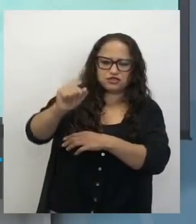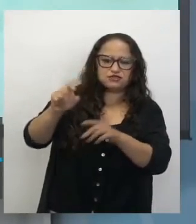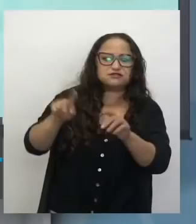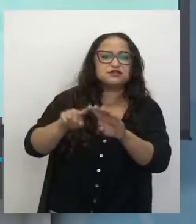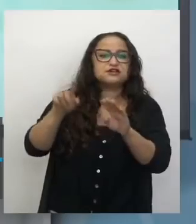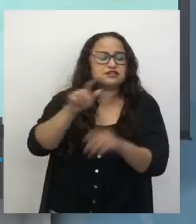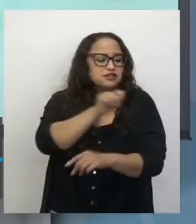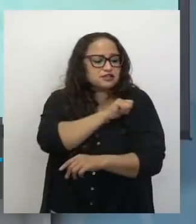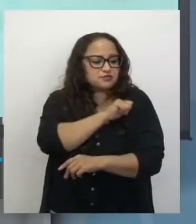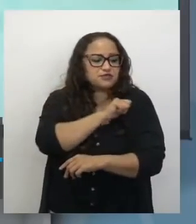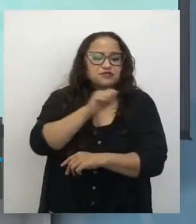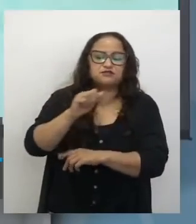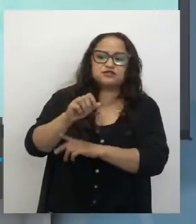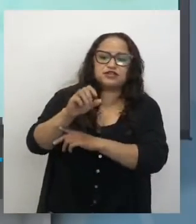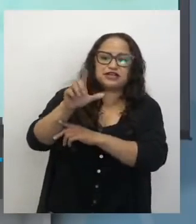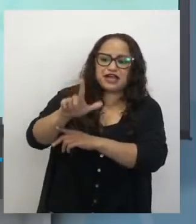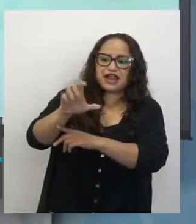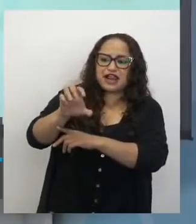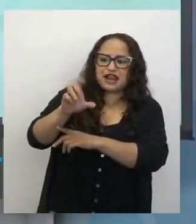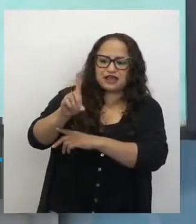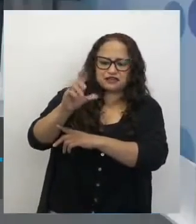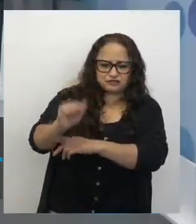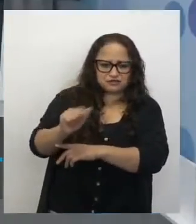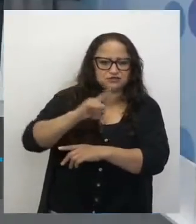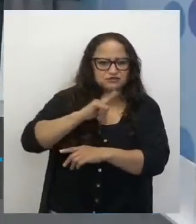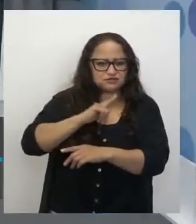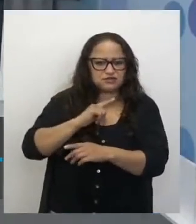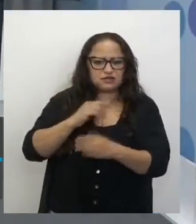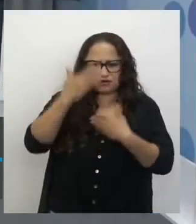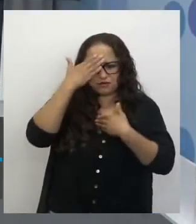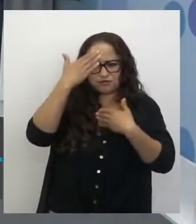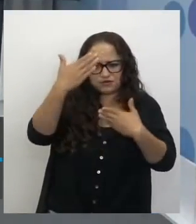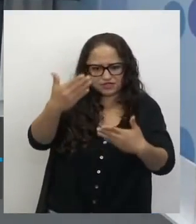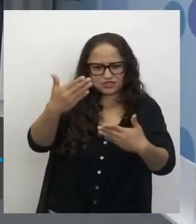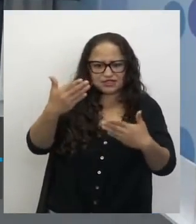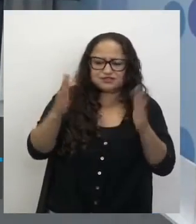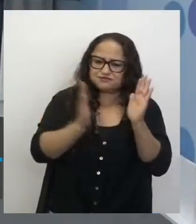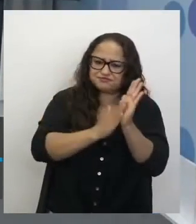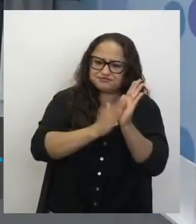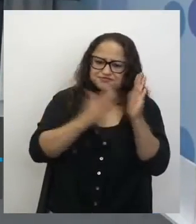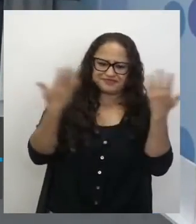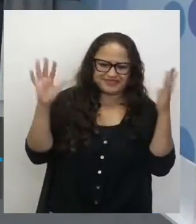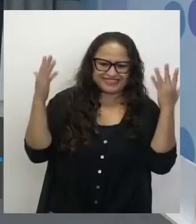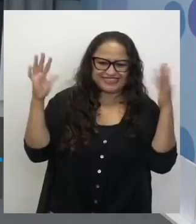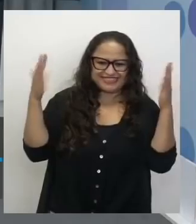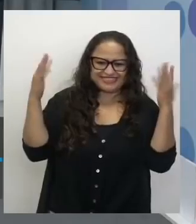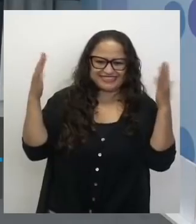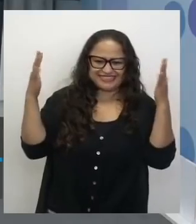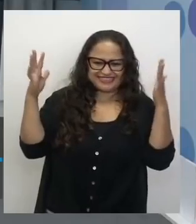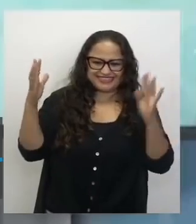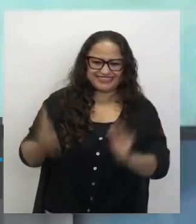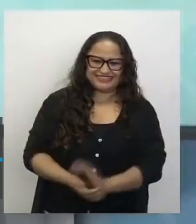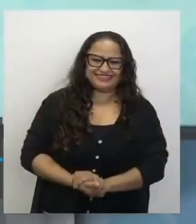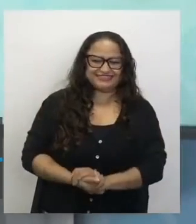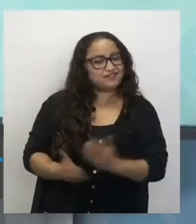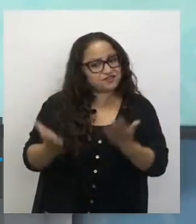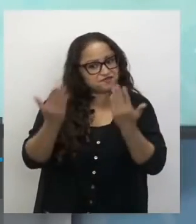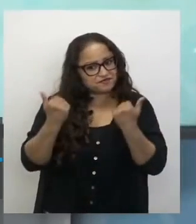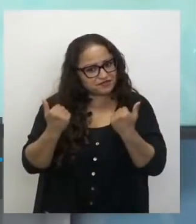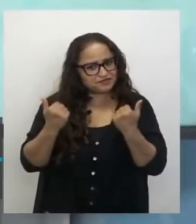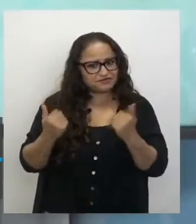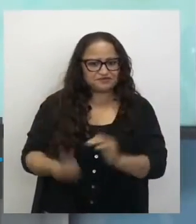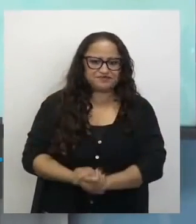de Itapecerica. Obrigada por vocês terem compartilhado aí comigo essas tarefas. Isso aí. Vamos lá,